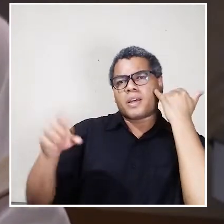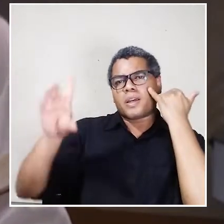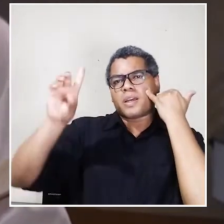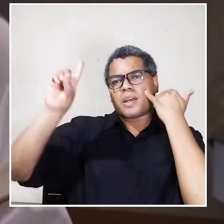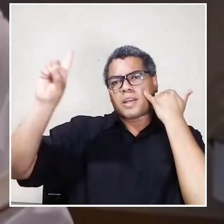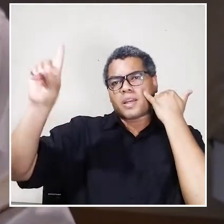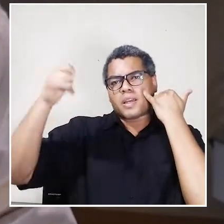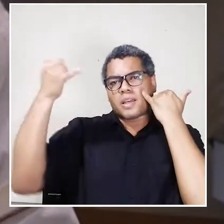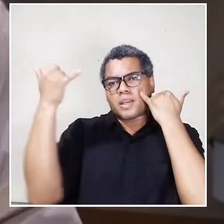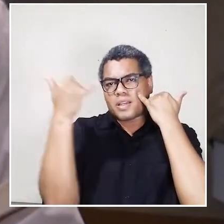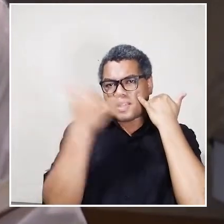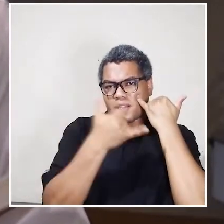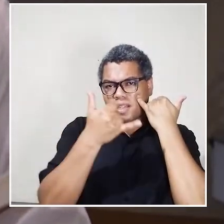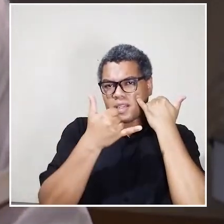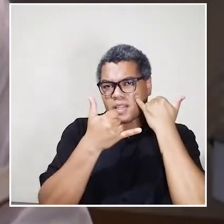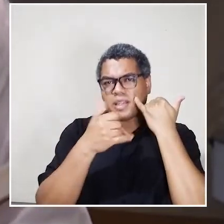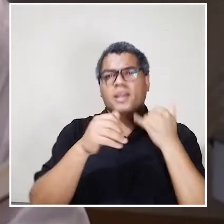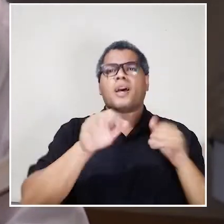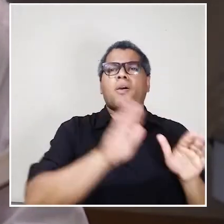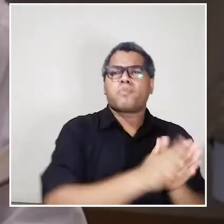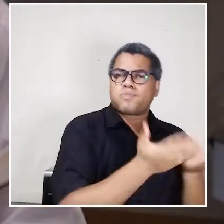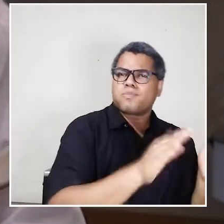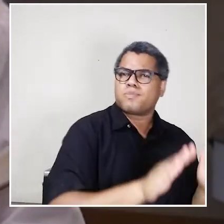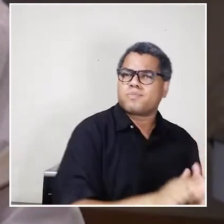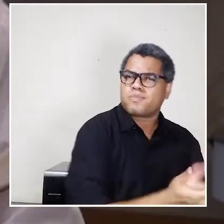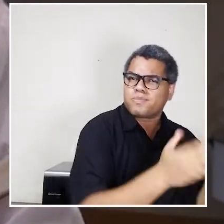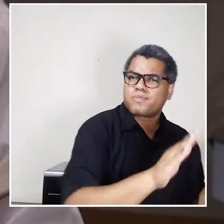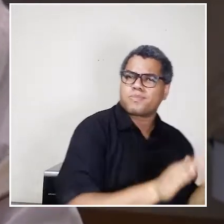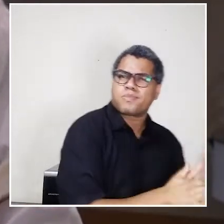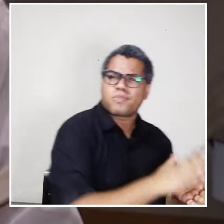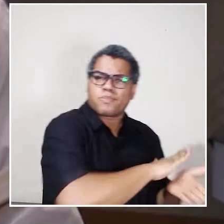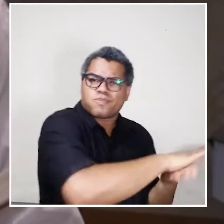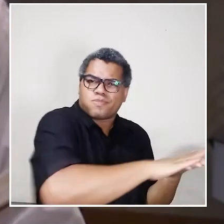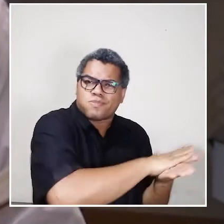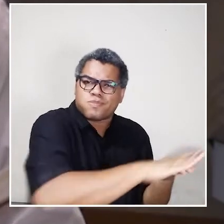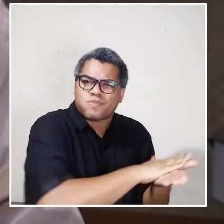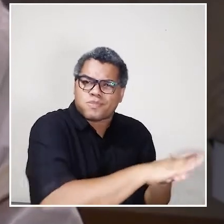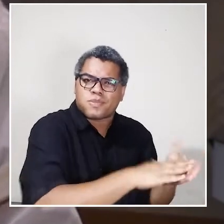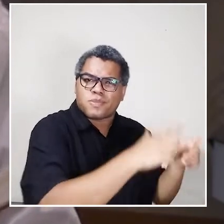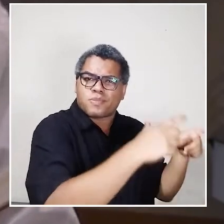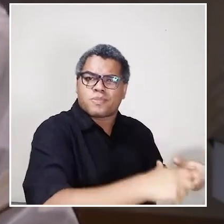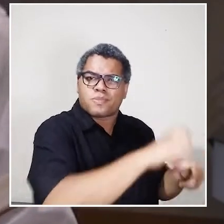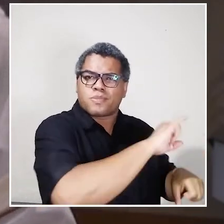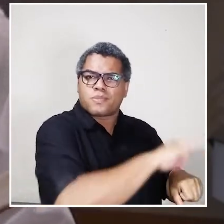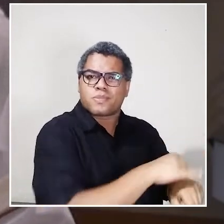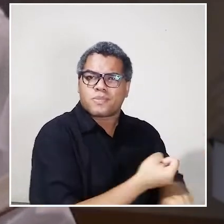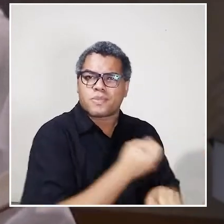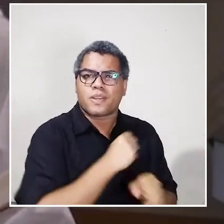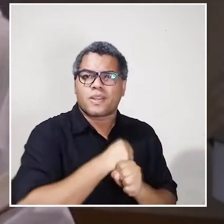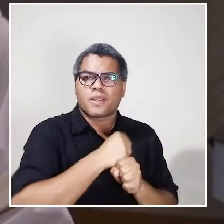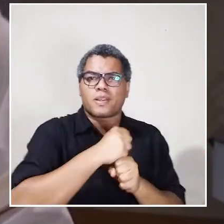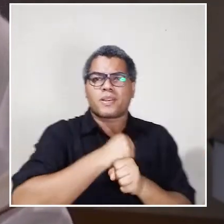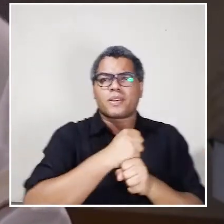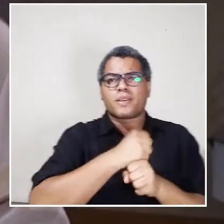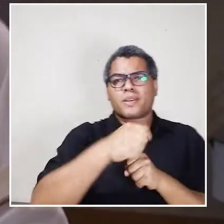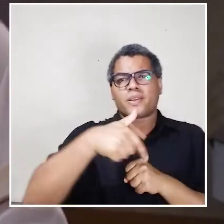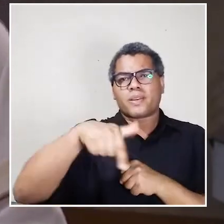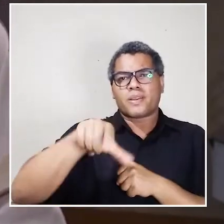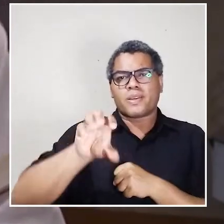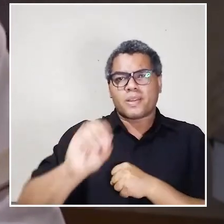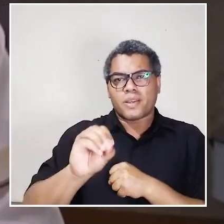ao profeta Jeremias, que haviam de durar as assolações de Jerusalém, era de 70